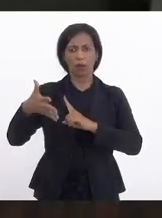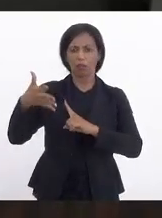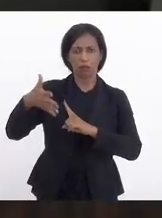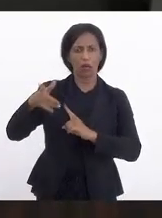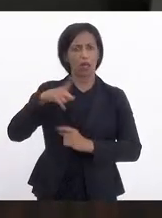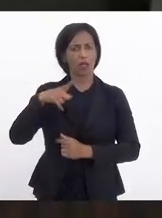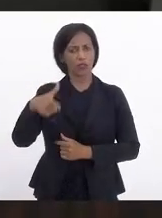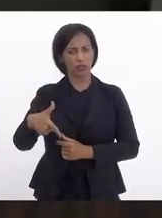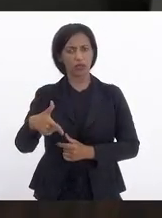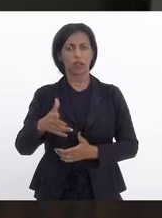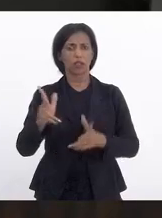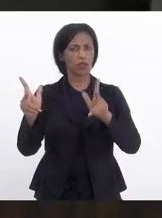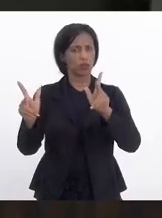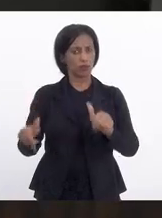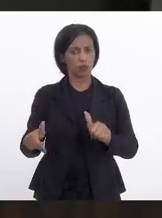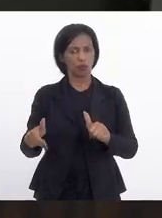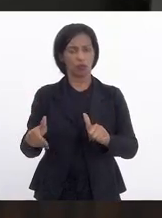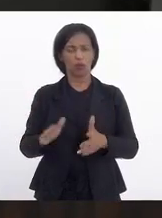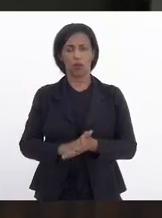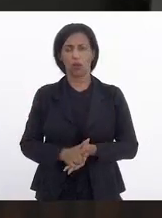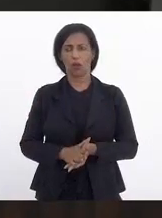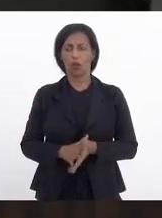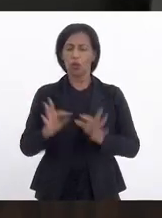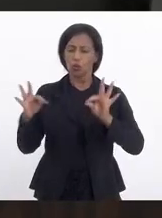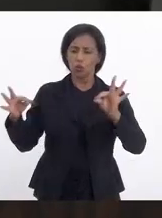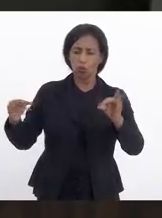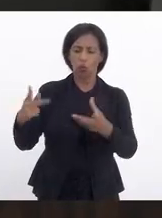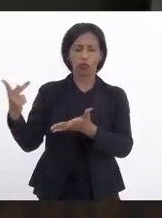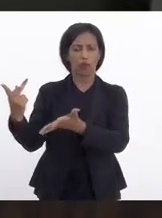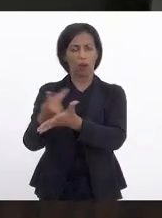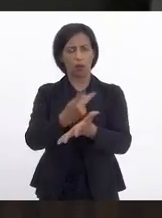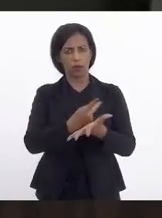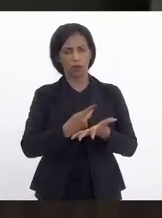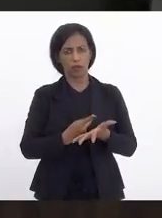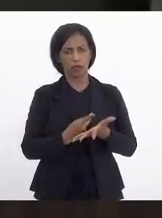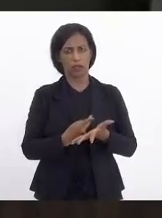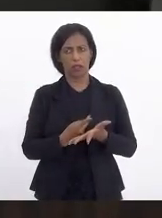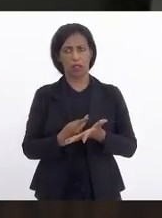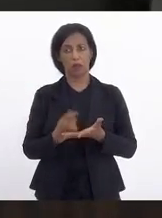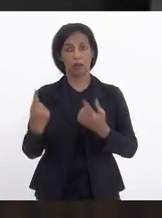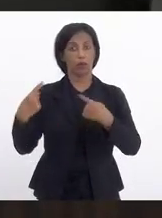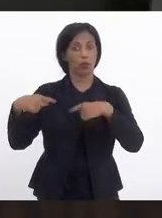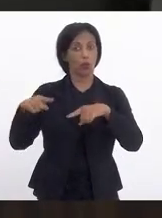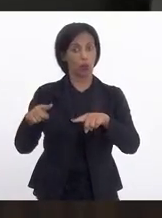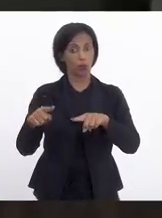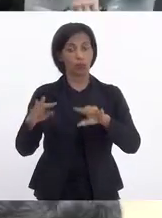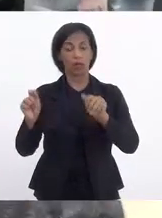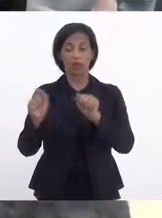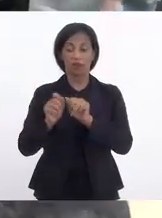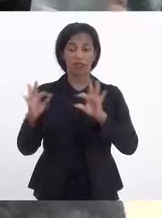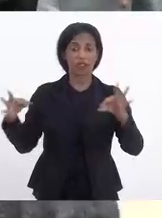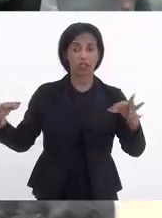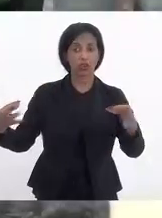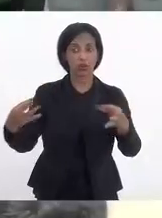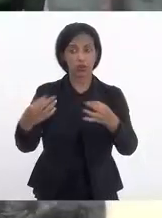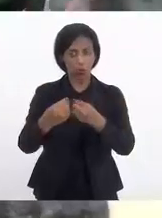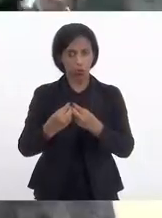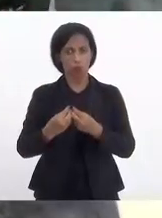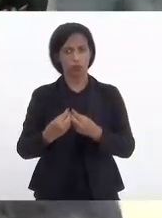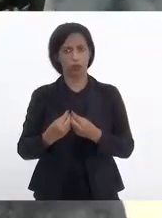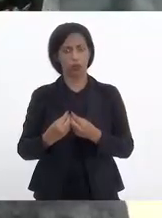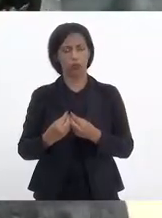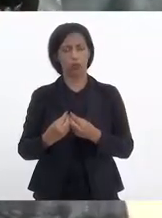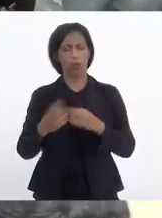gente vai fazer aqui perfeito e nós vamos ter distinção nenhuma pelo contrário vamos ter que fazer no de todos todos os recorrentes